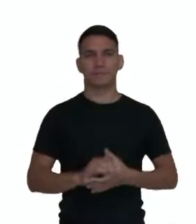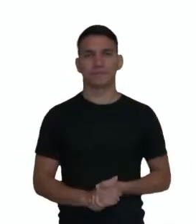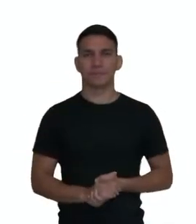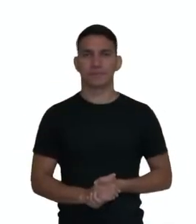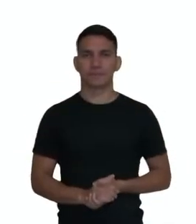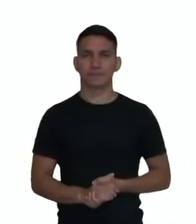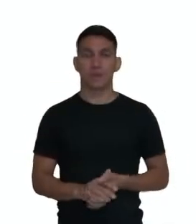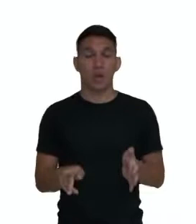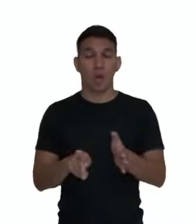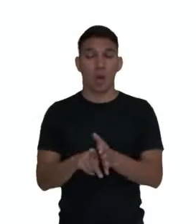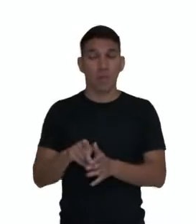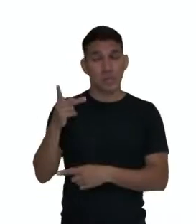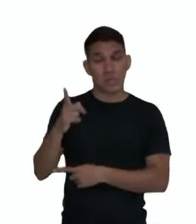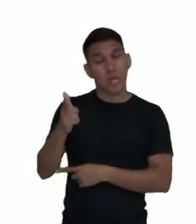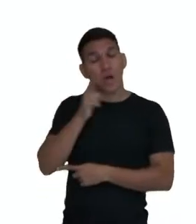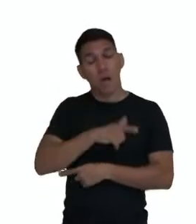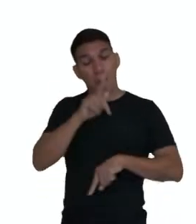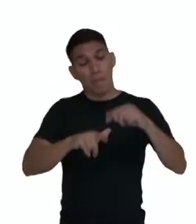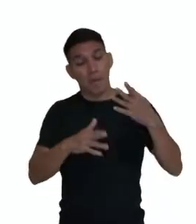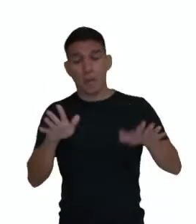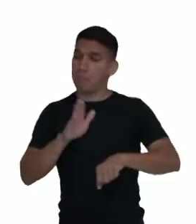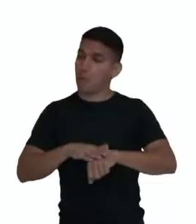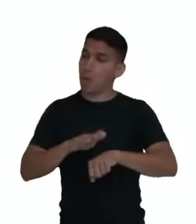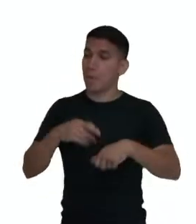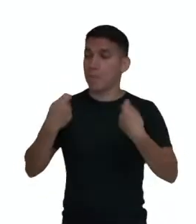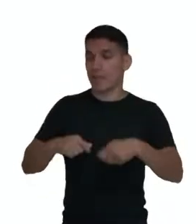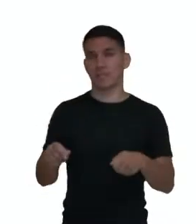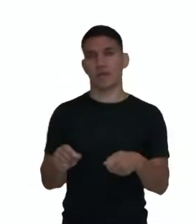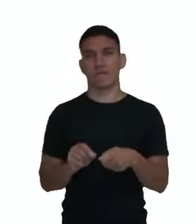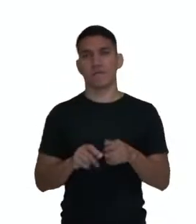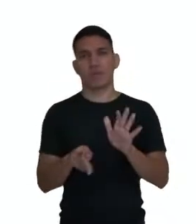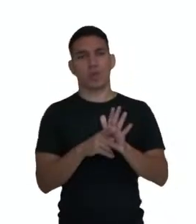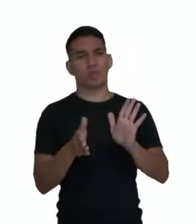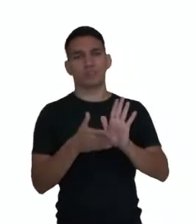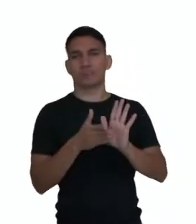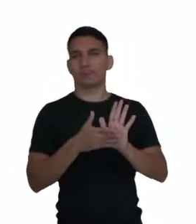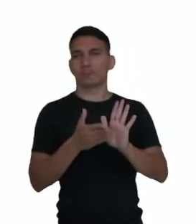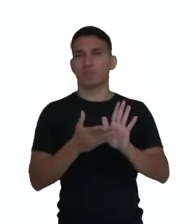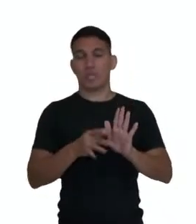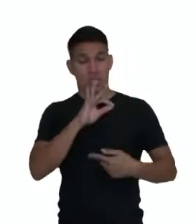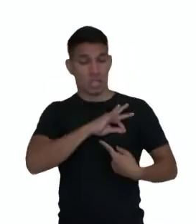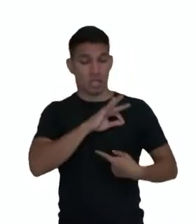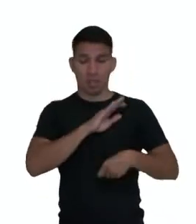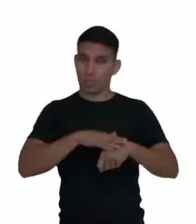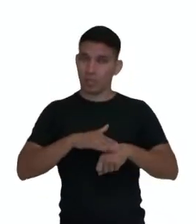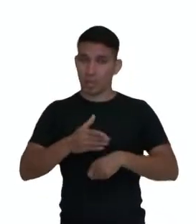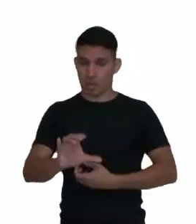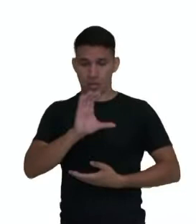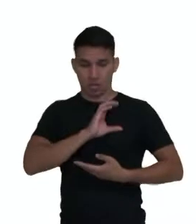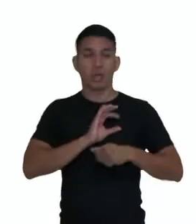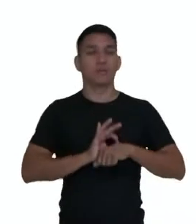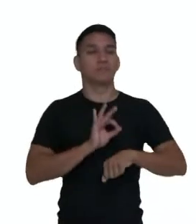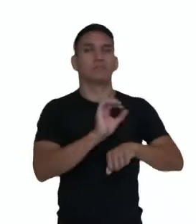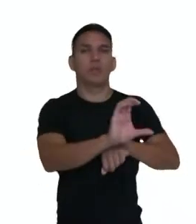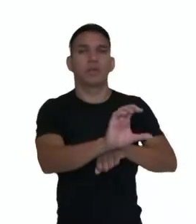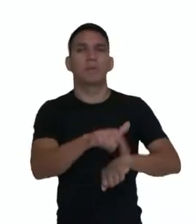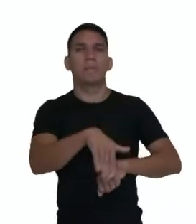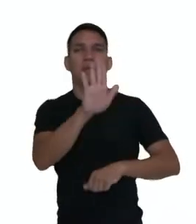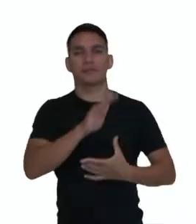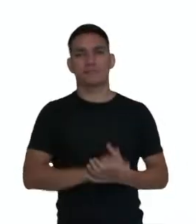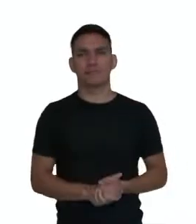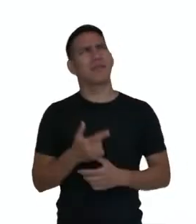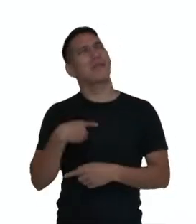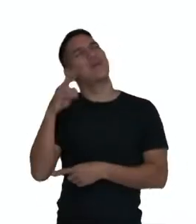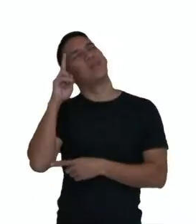O seu produto tem que se sustentar sozinho. Dar o seu salário e o dinheiro para você investir nele. Eu